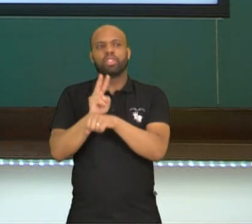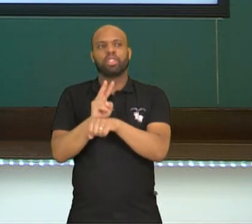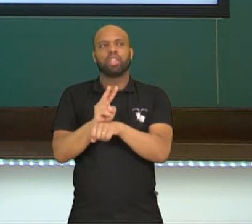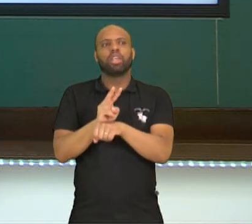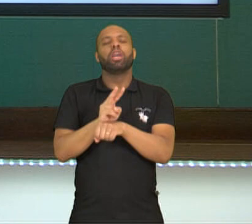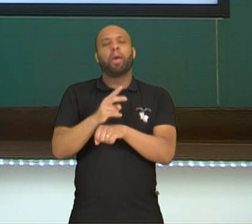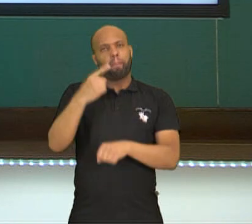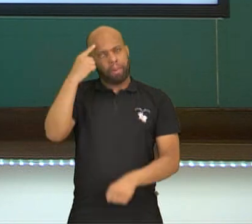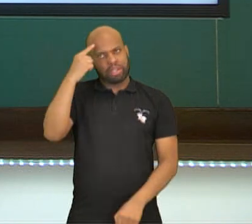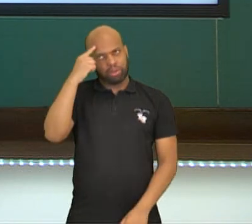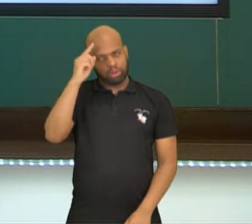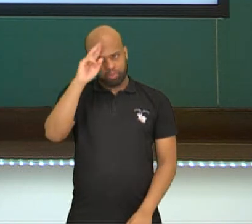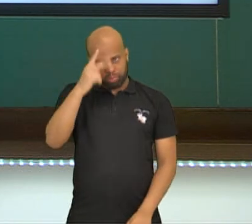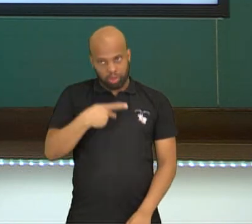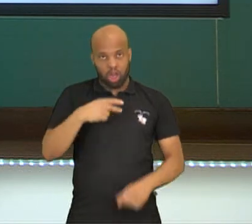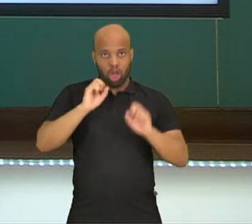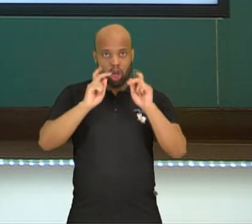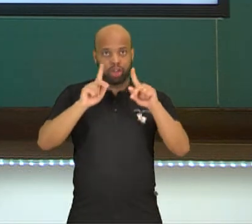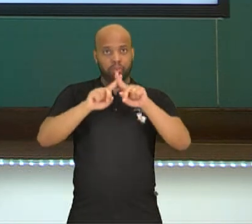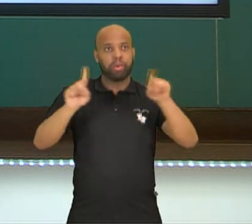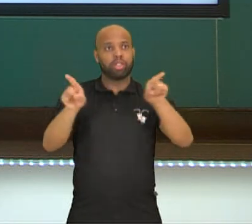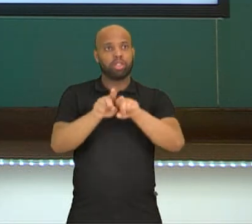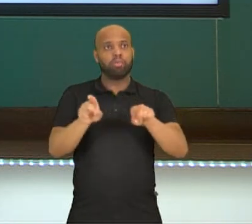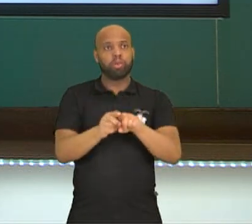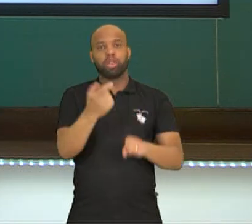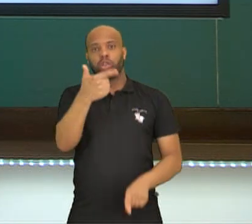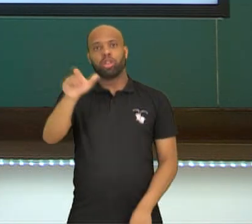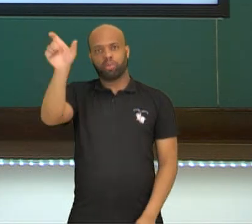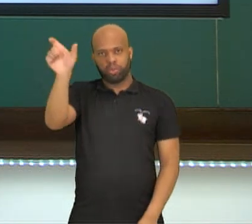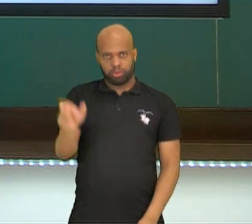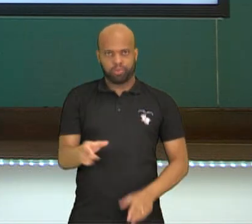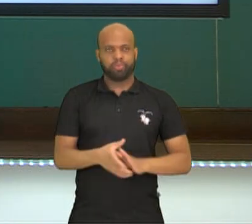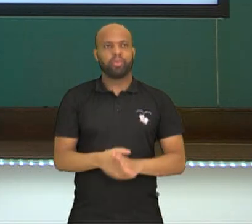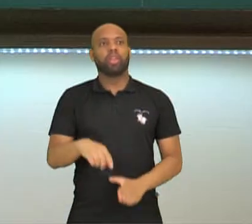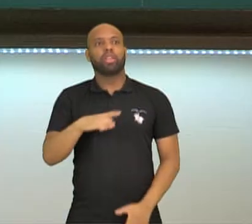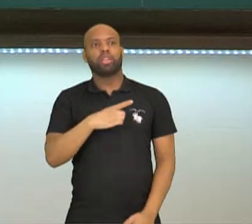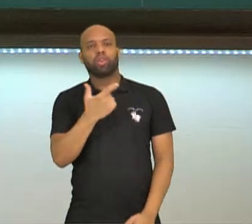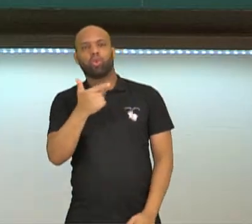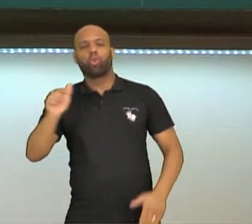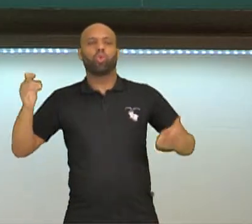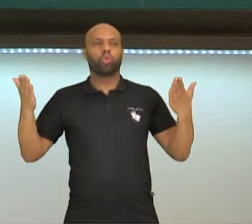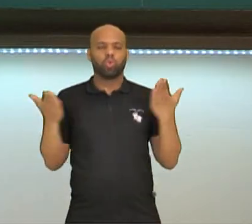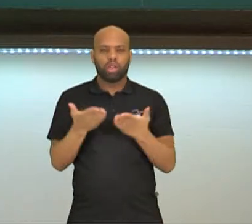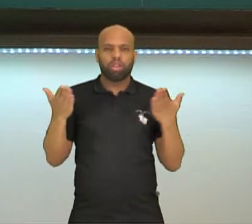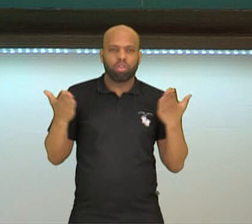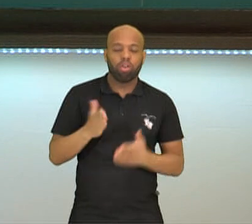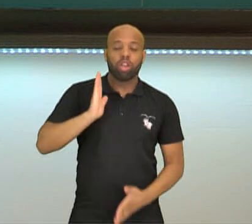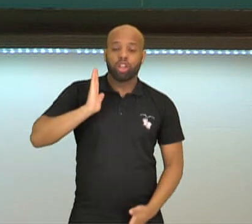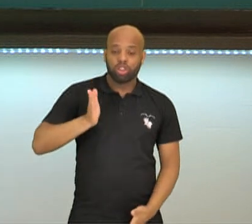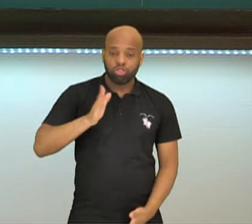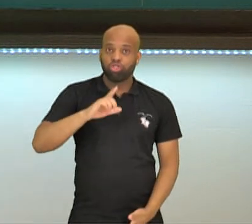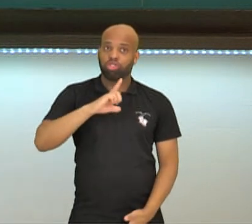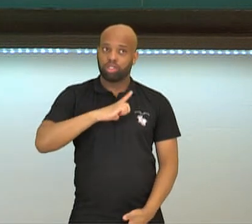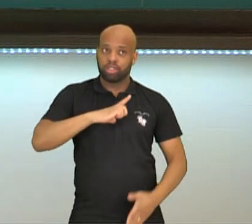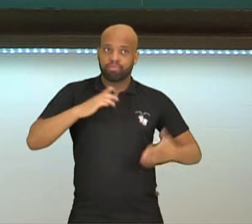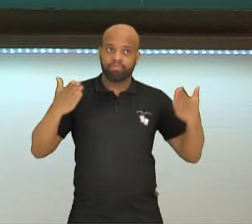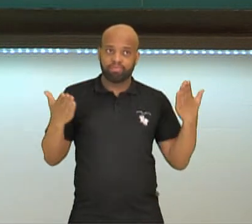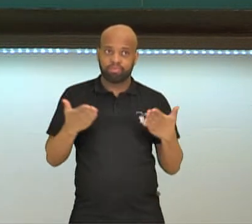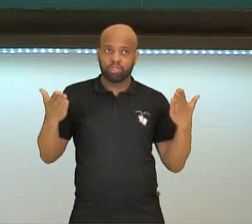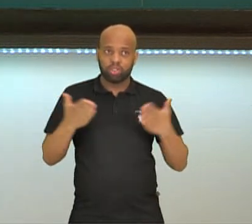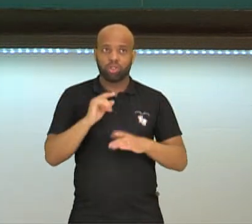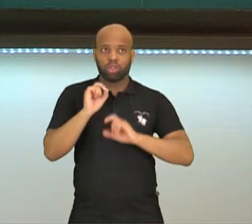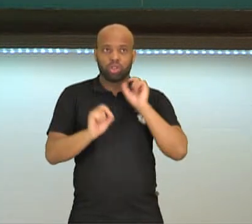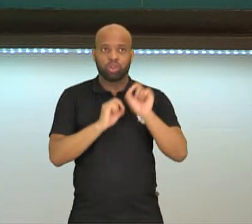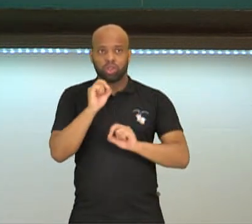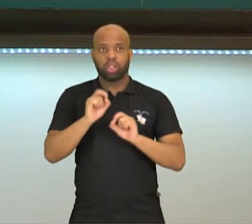em si, mas pensando também no próximo. E uma outra ferramenta que nós já temos disponível, que